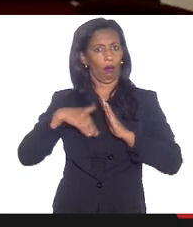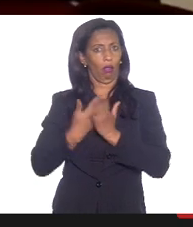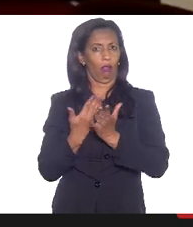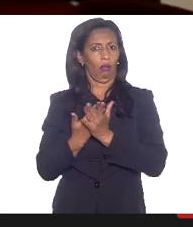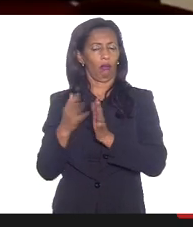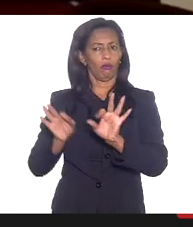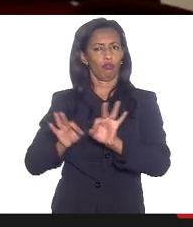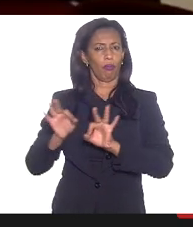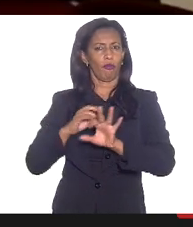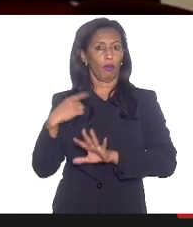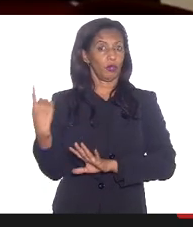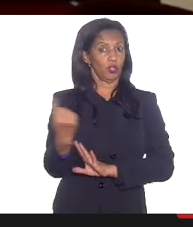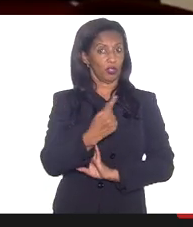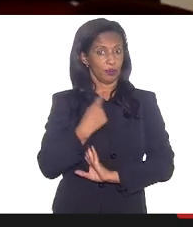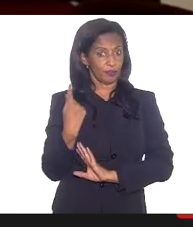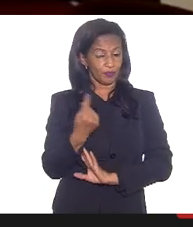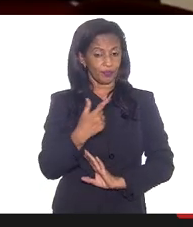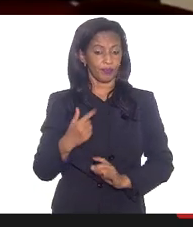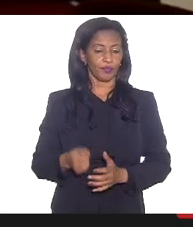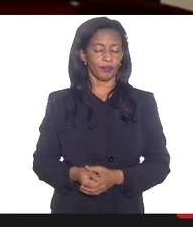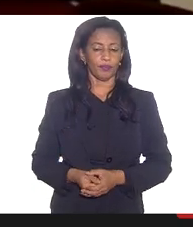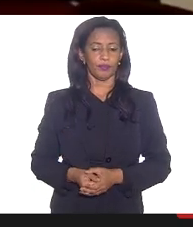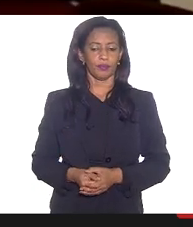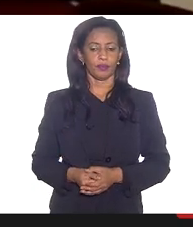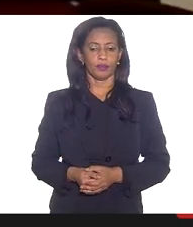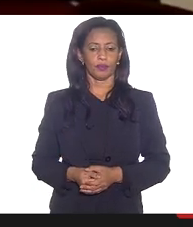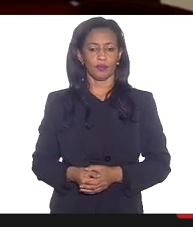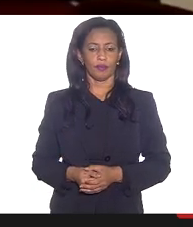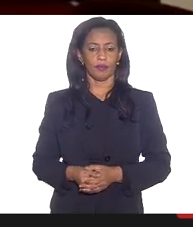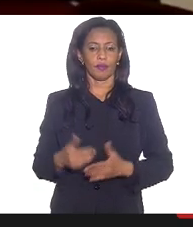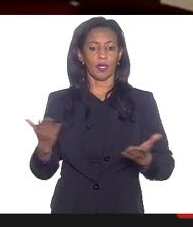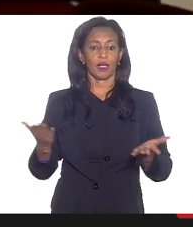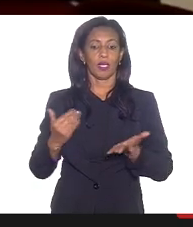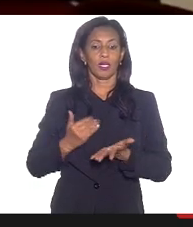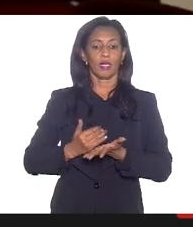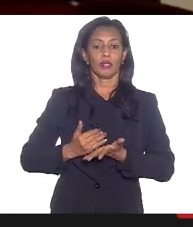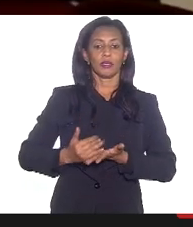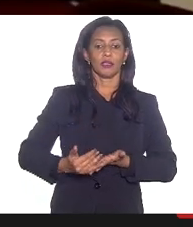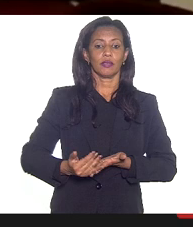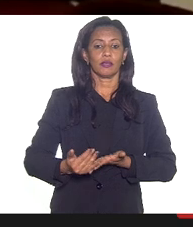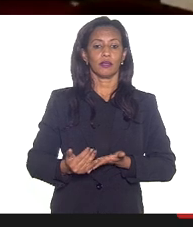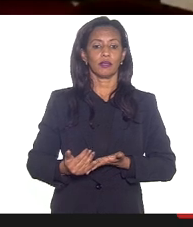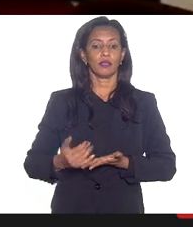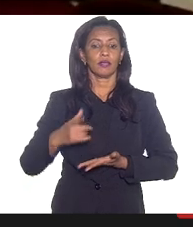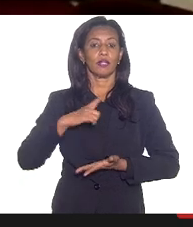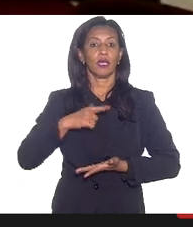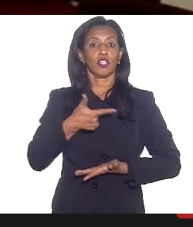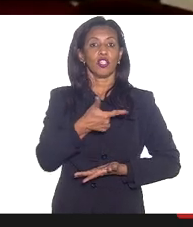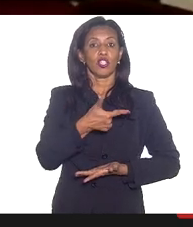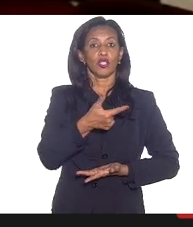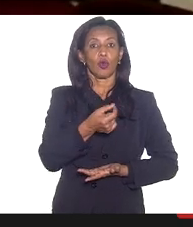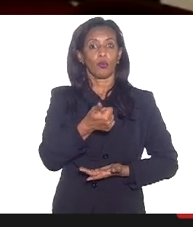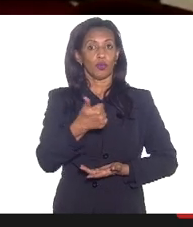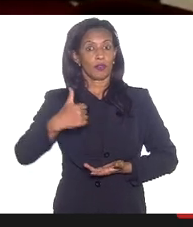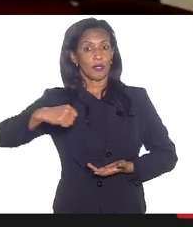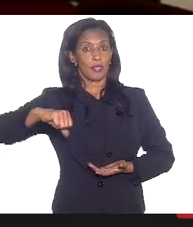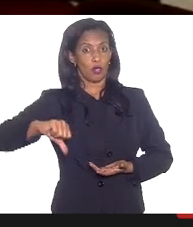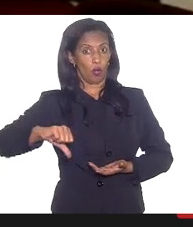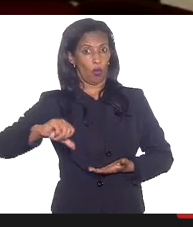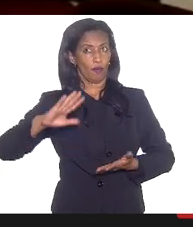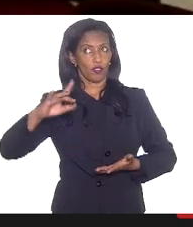de uma forma geral, né? E daí, nós vínhamos desde 2019, né,